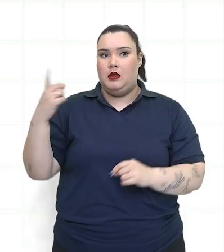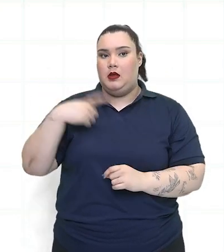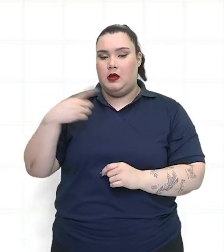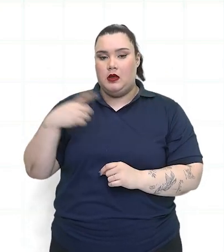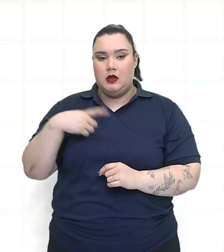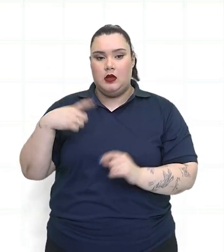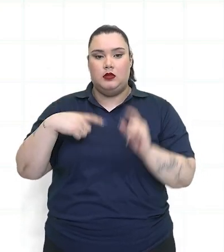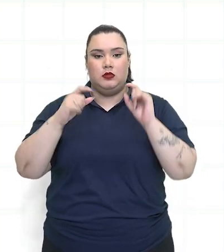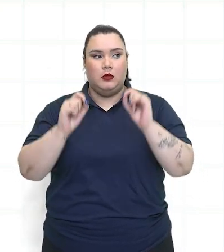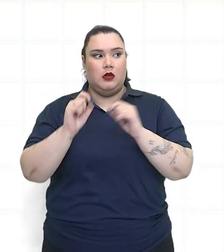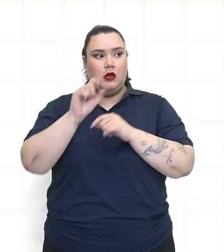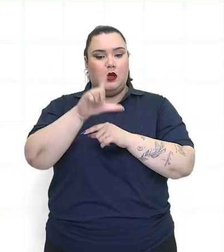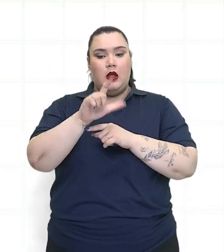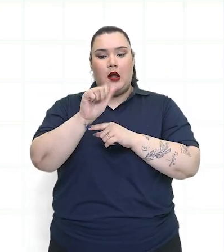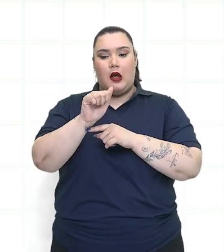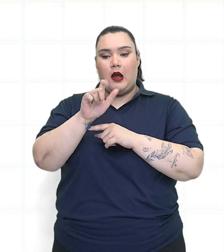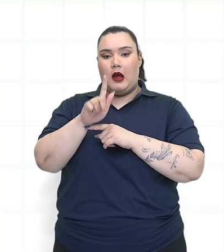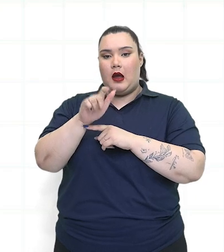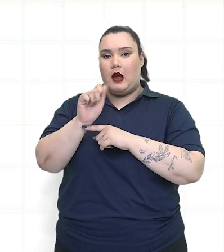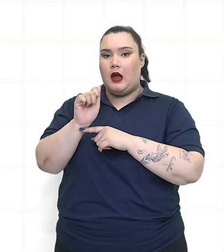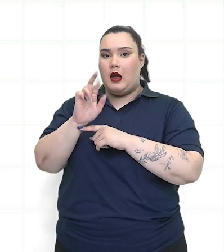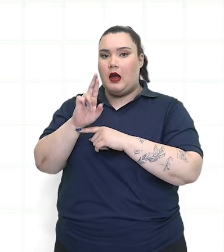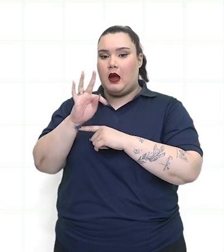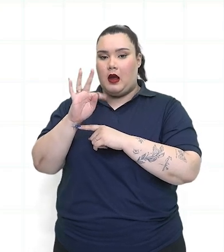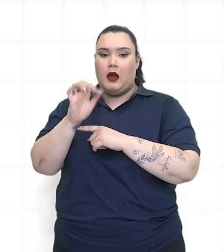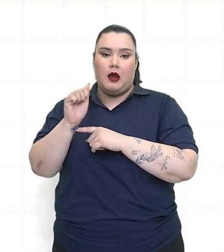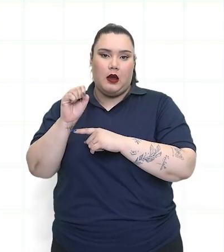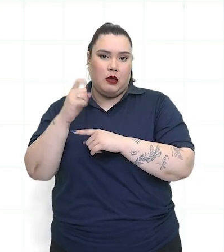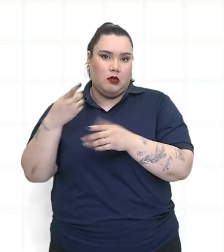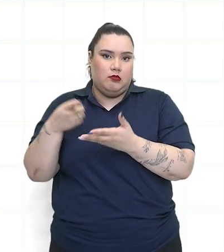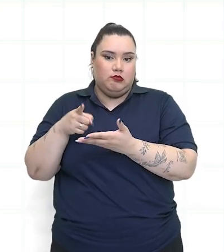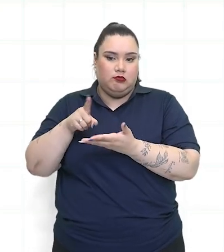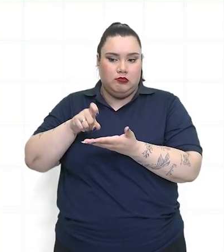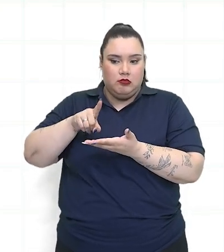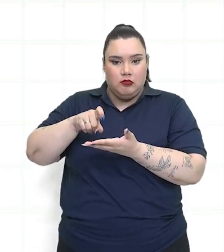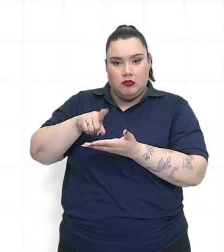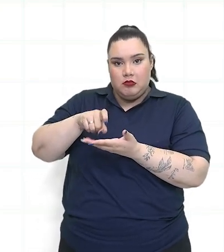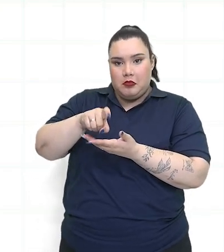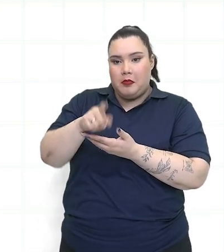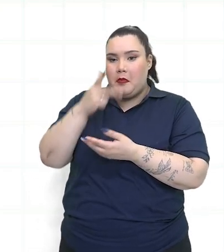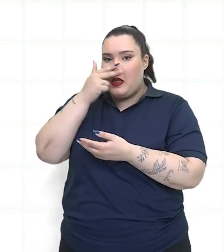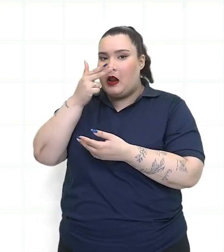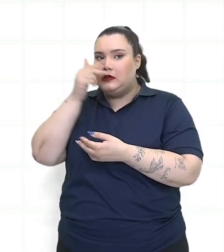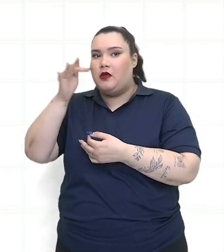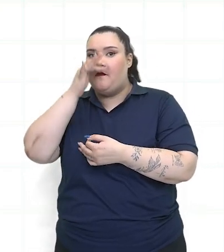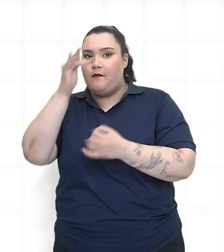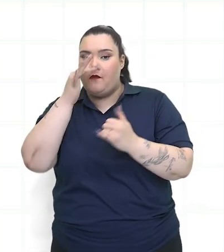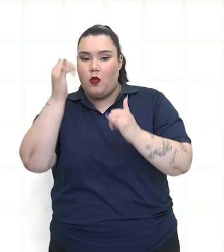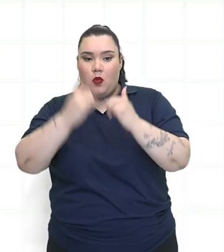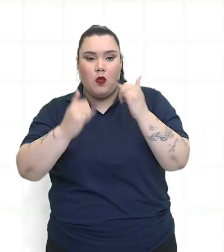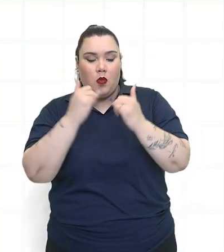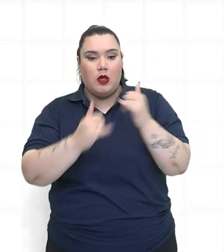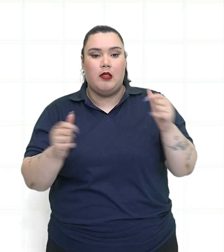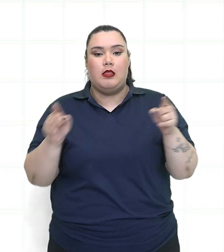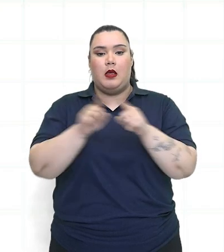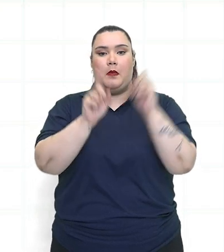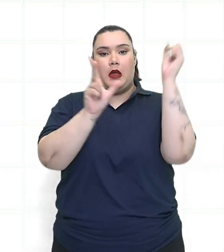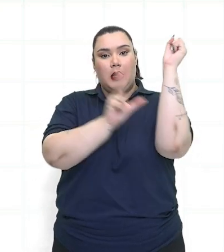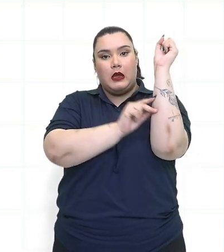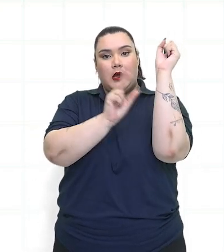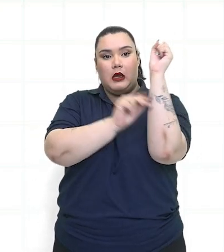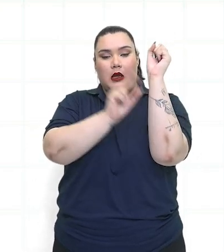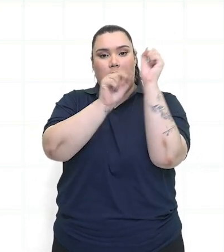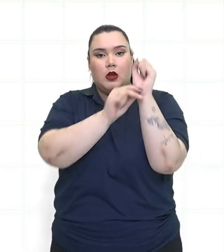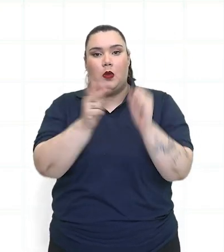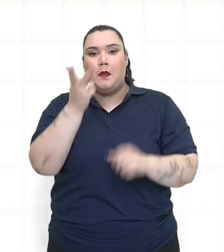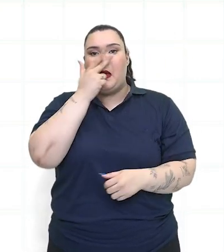existem lagartas que se parecem com raminhos de plantas. E há também grilos que imitam